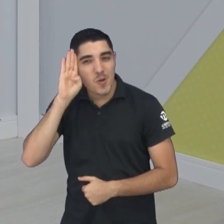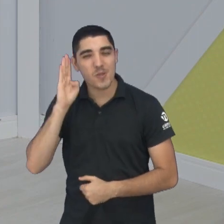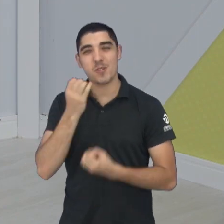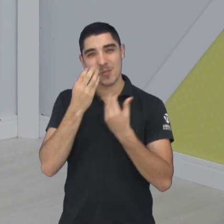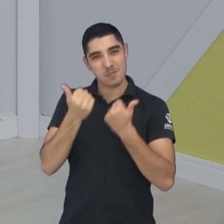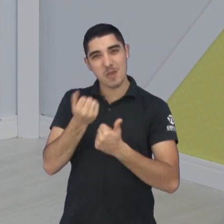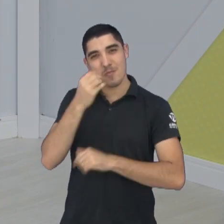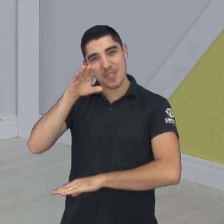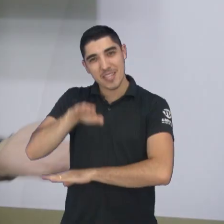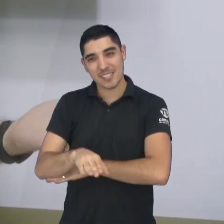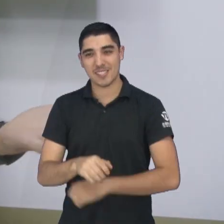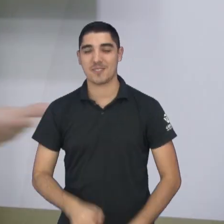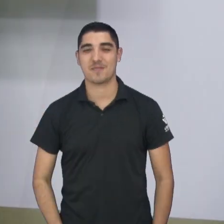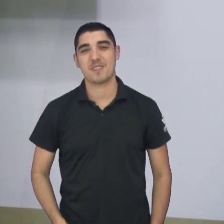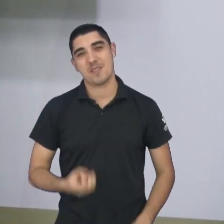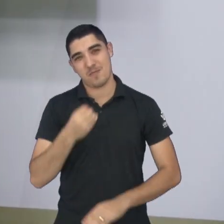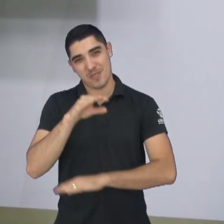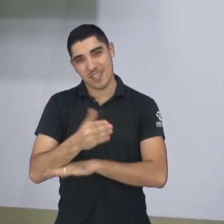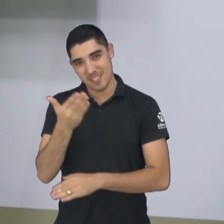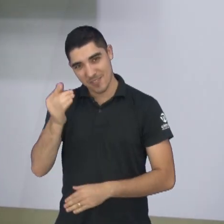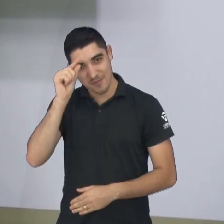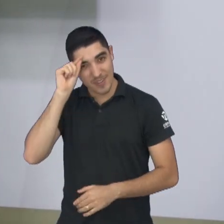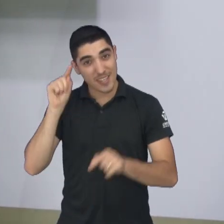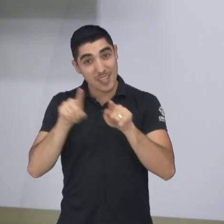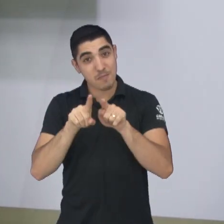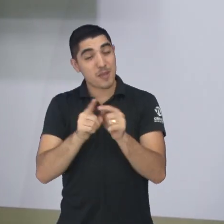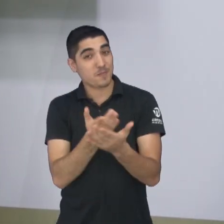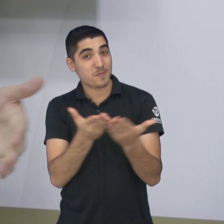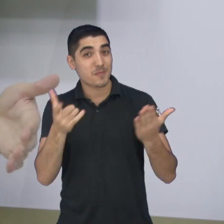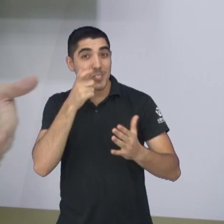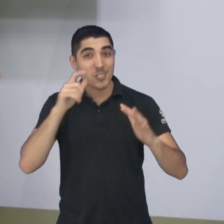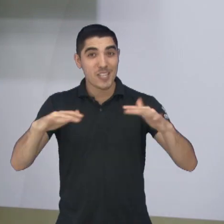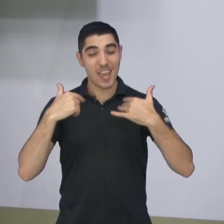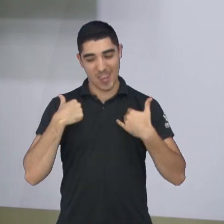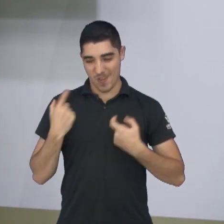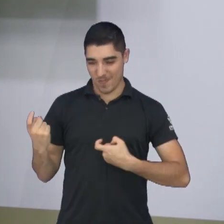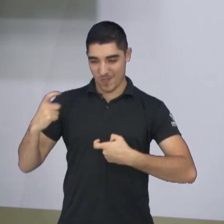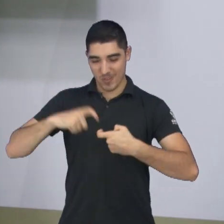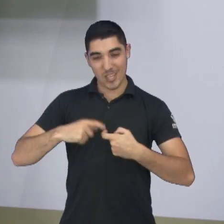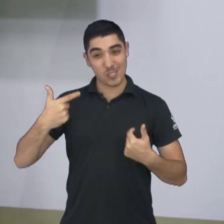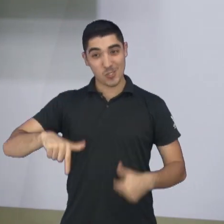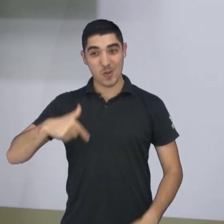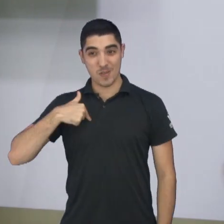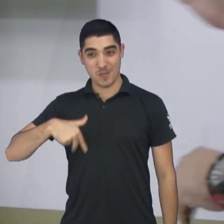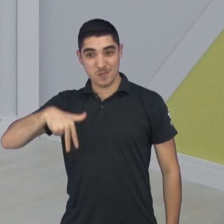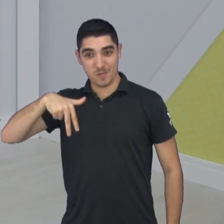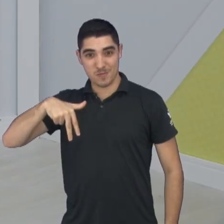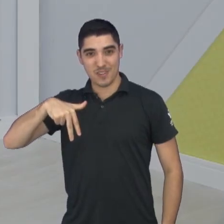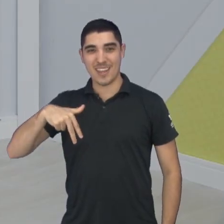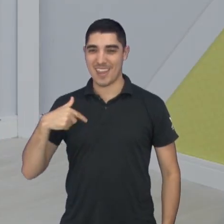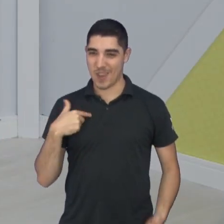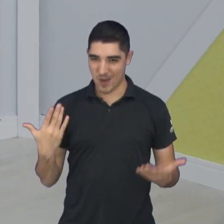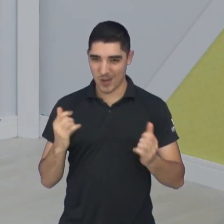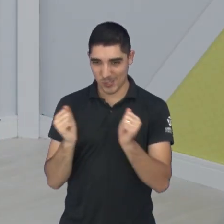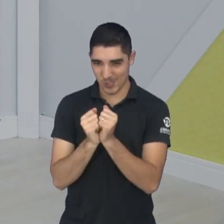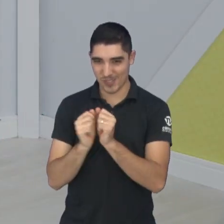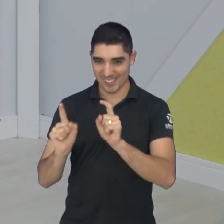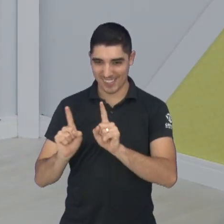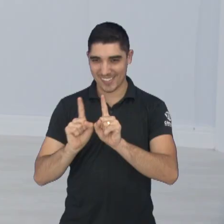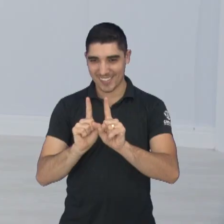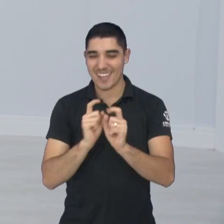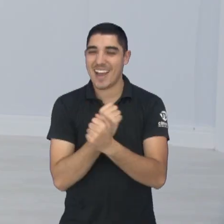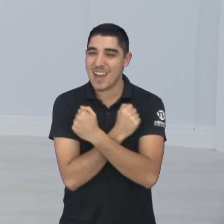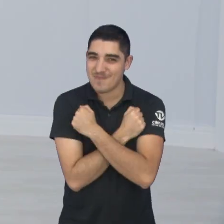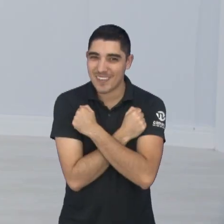Tudo bem, Brunão? Boa tarde. Boa tarde, Vieira. Boa tarde a você aí de casa. Estou de volta ao meu posto, ao meu local. Eu vou vir aqui do seu lado. Vou vir aqui para te dar um